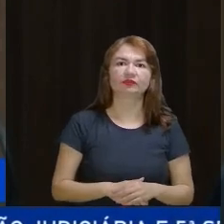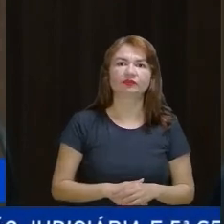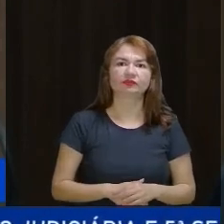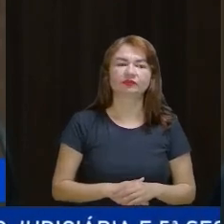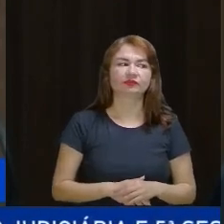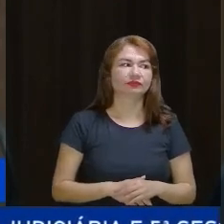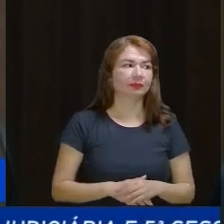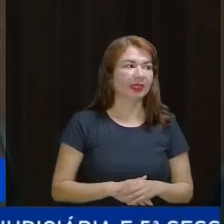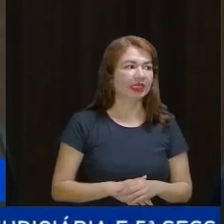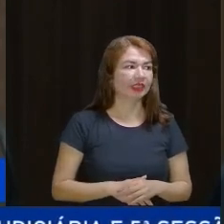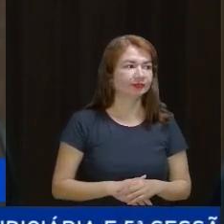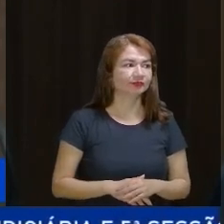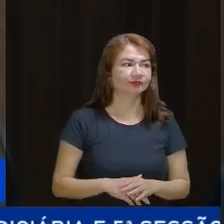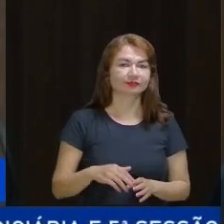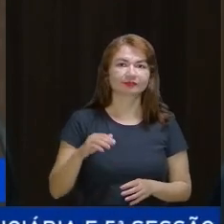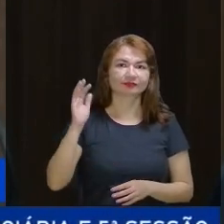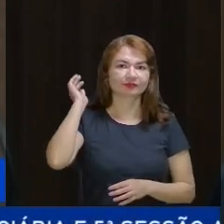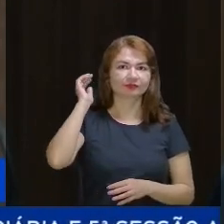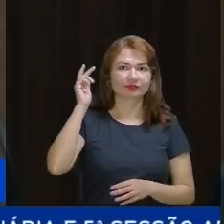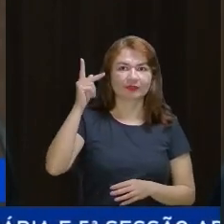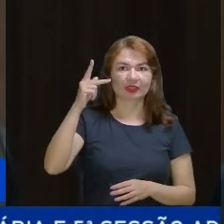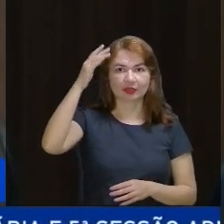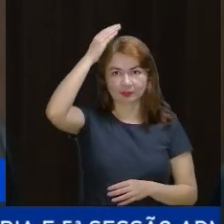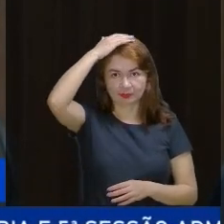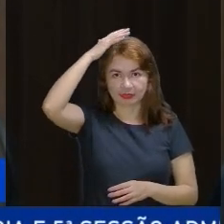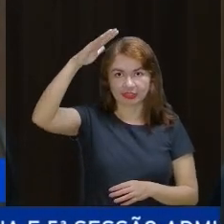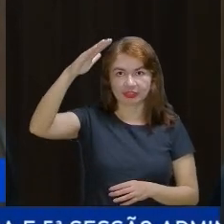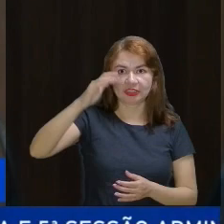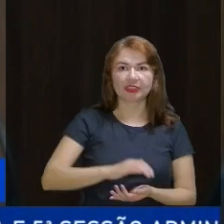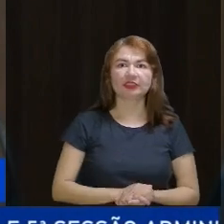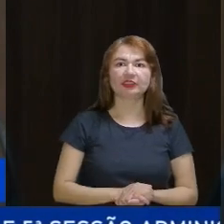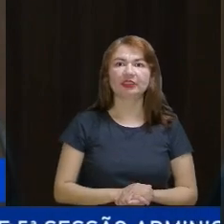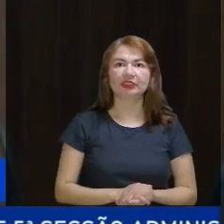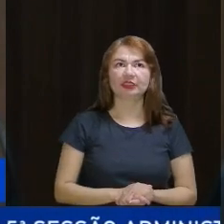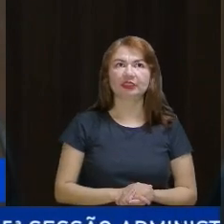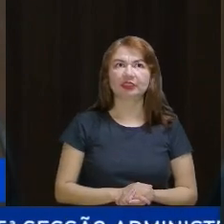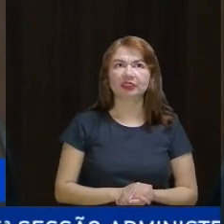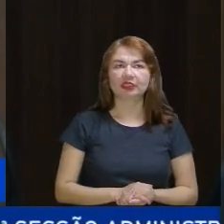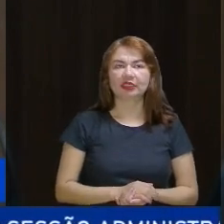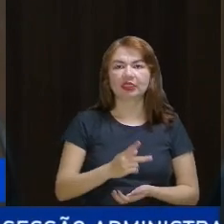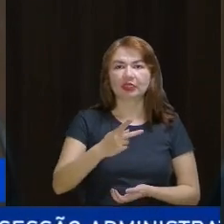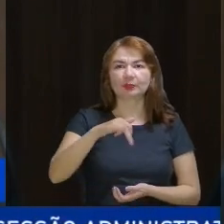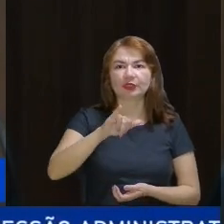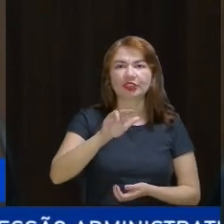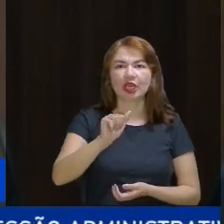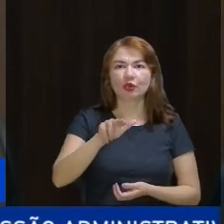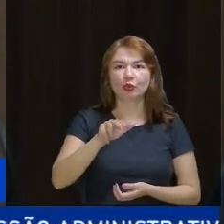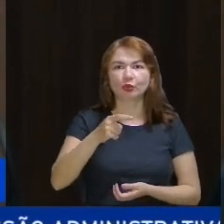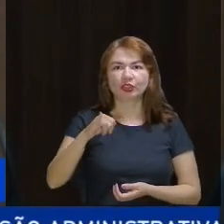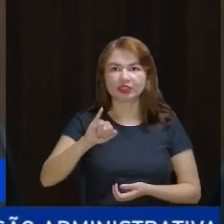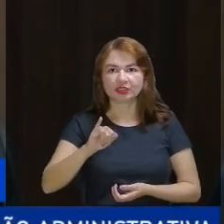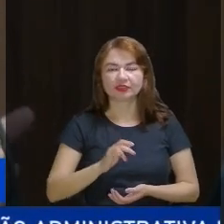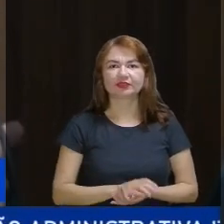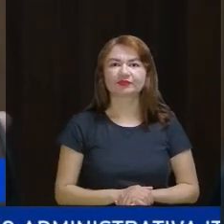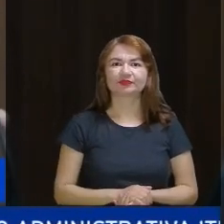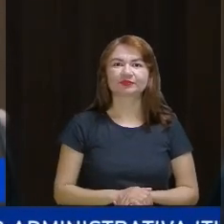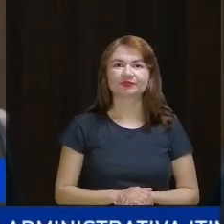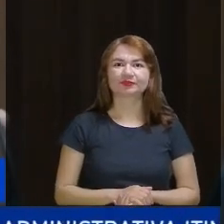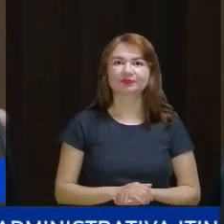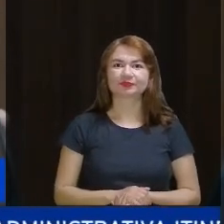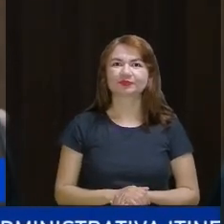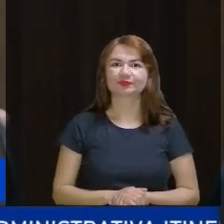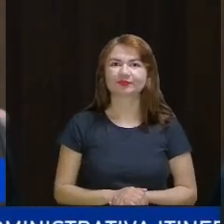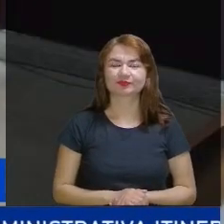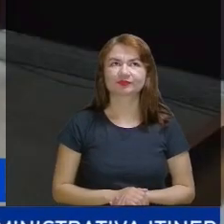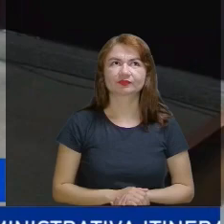é? Paraná e Piauí. Então, tem 3 tribunais concorrendo, um do Norte, um do Nordeste e um do